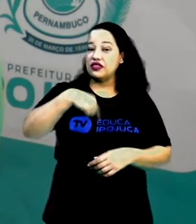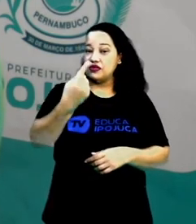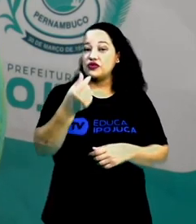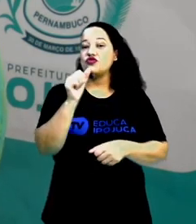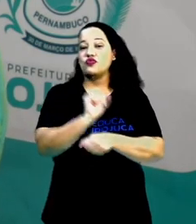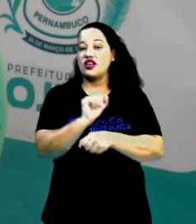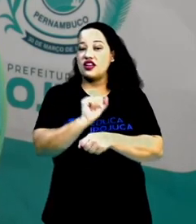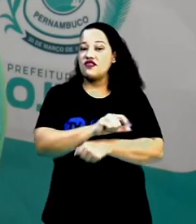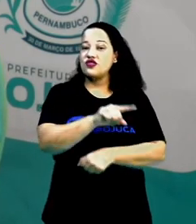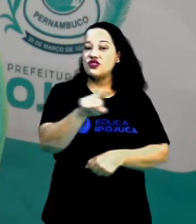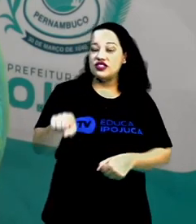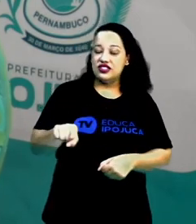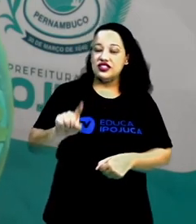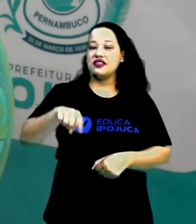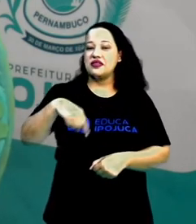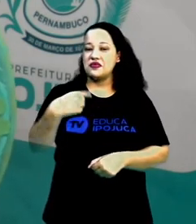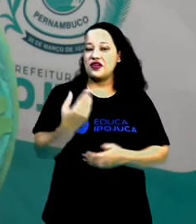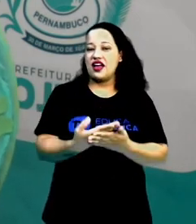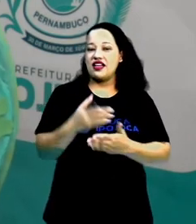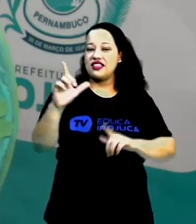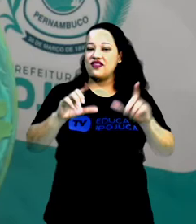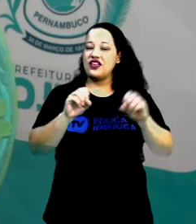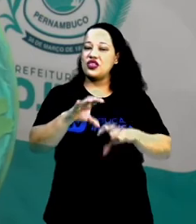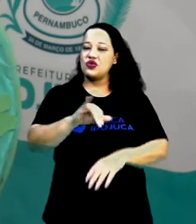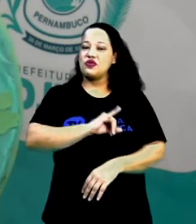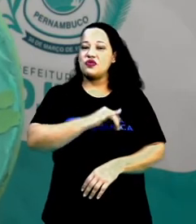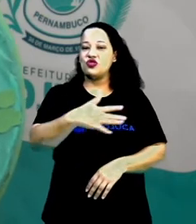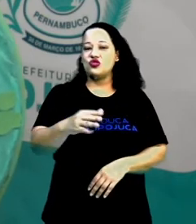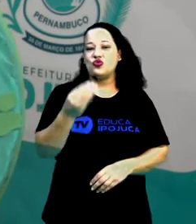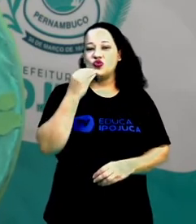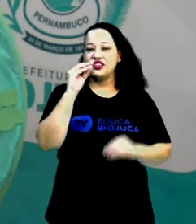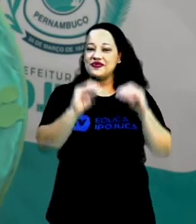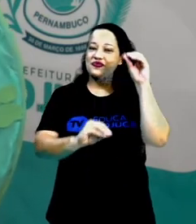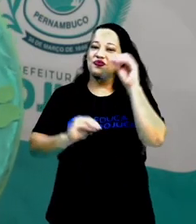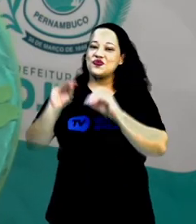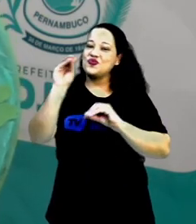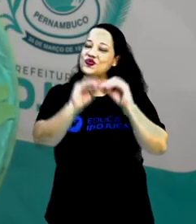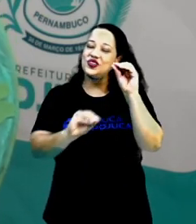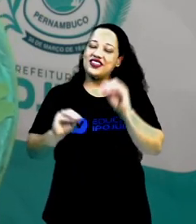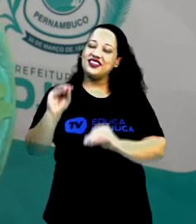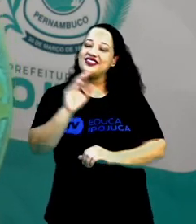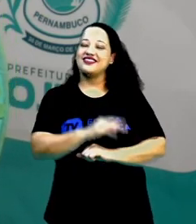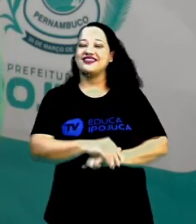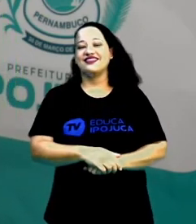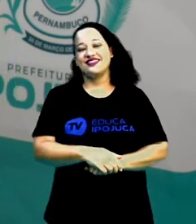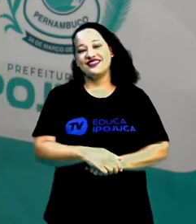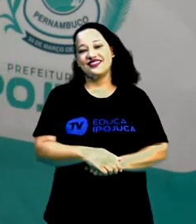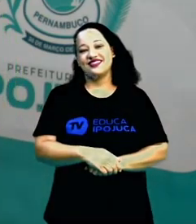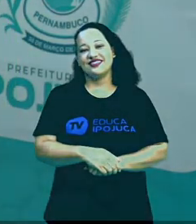próxima aulinha do TV Educa Ipojuca. Beijo, meus amores.